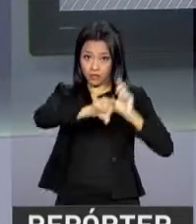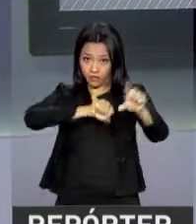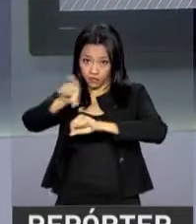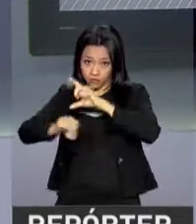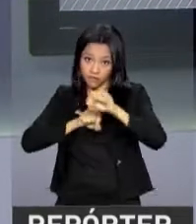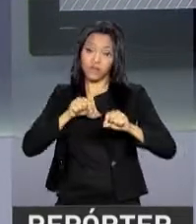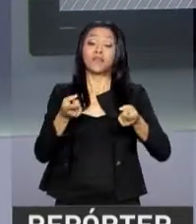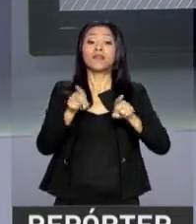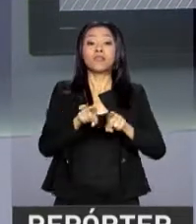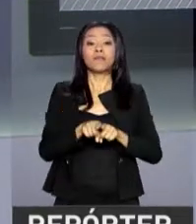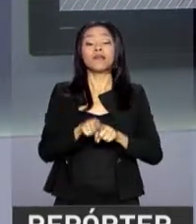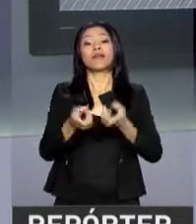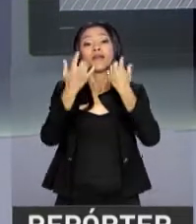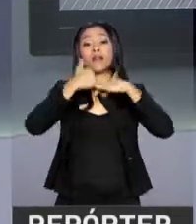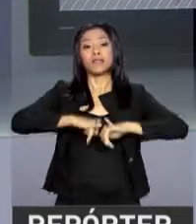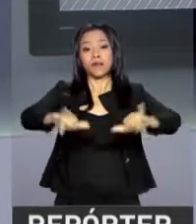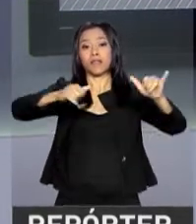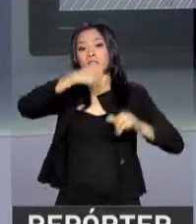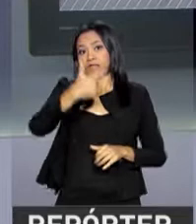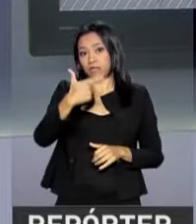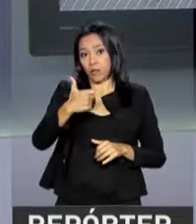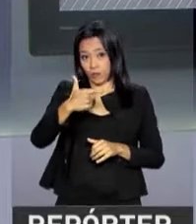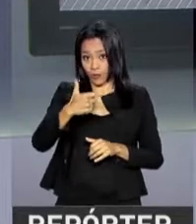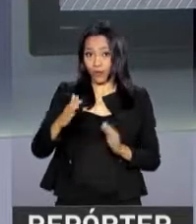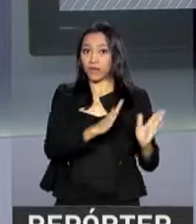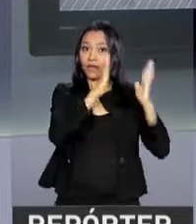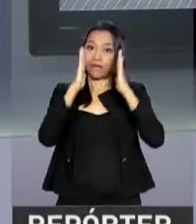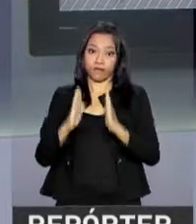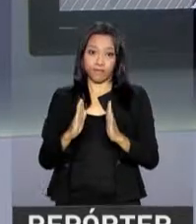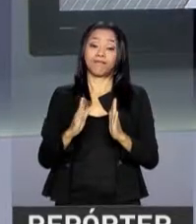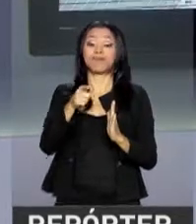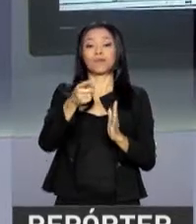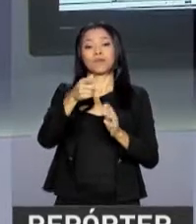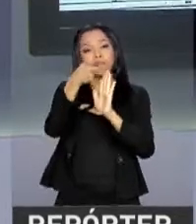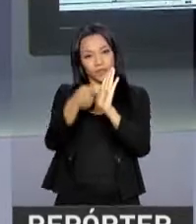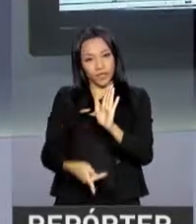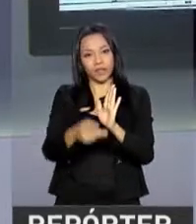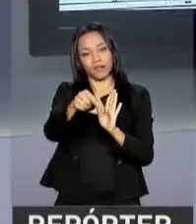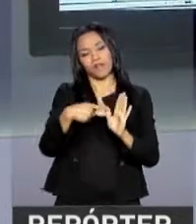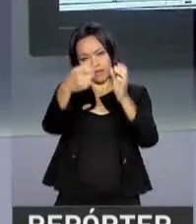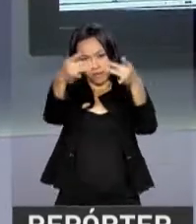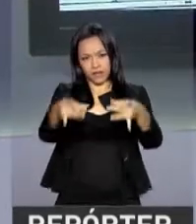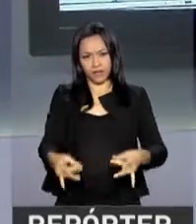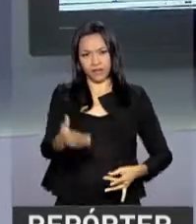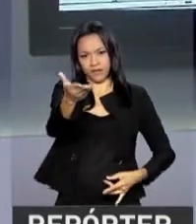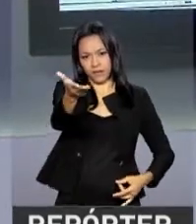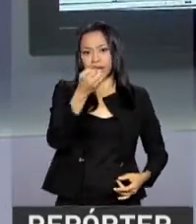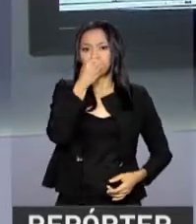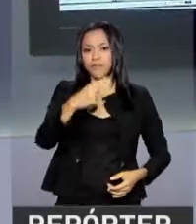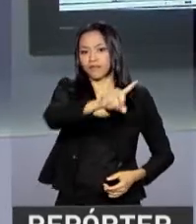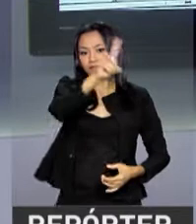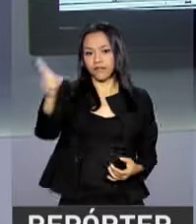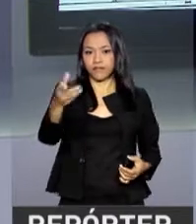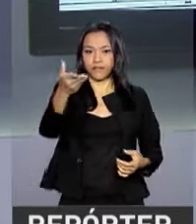e do lançamento da segunda fase do projeto sobre esse assunto nós conversamos agora com repórter nem pereira que tem os detalhes bom dia nem